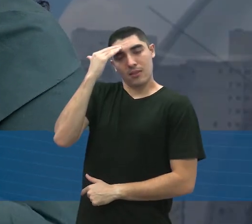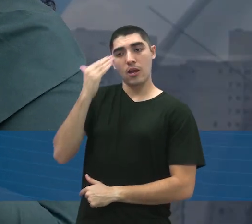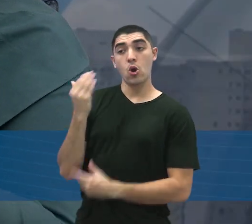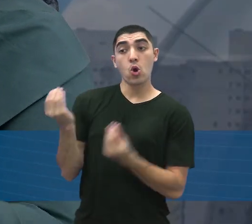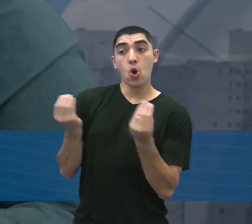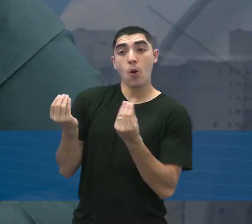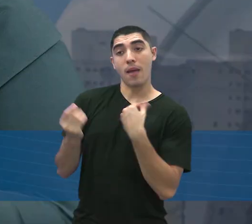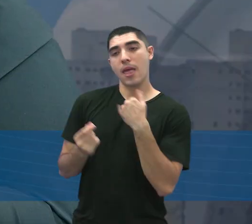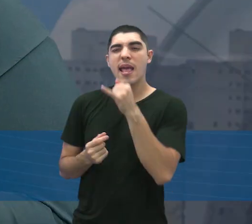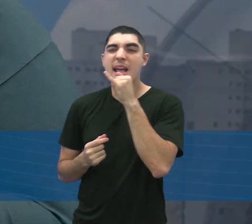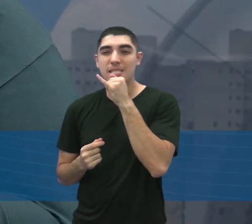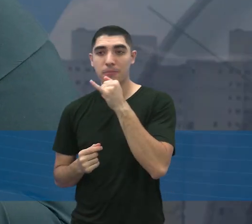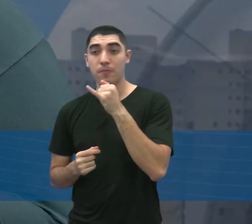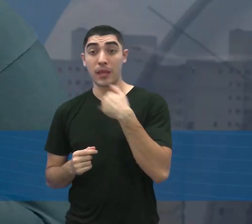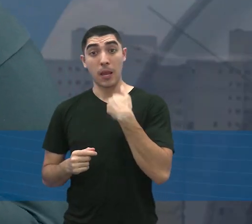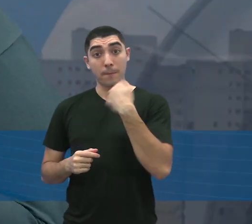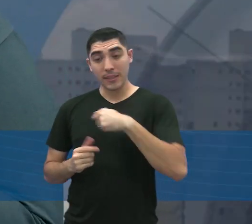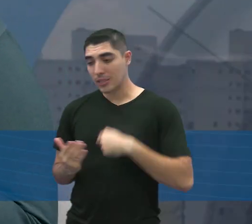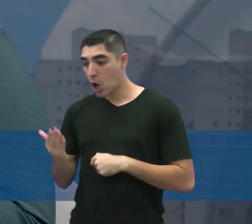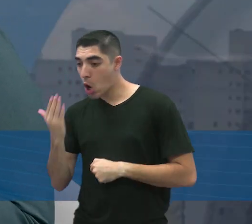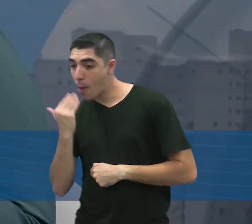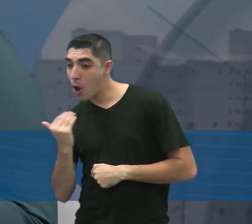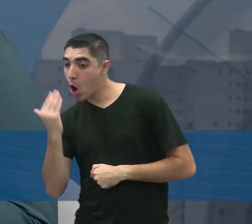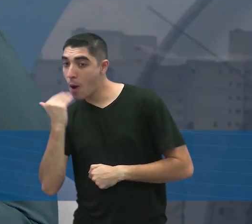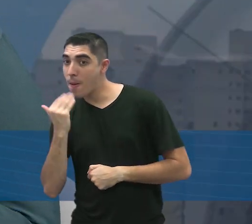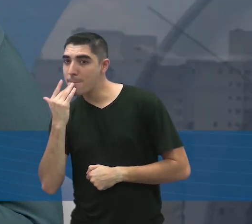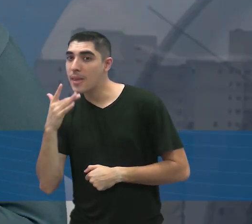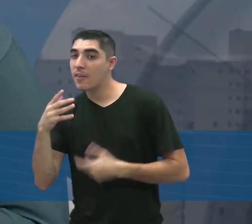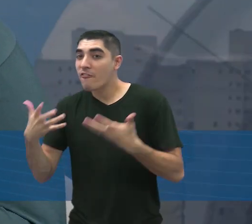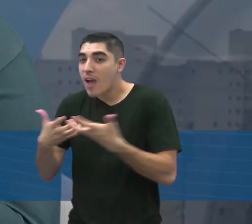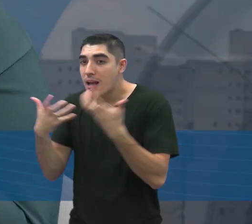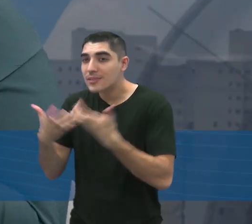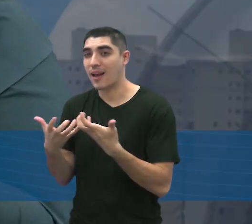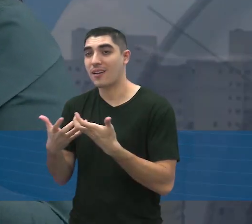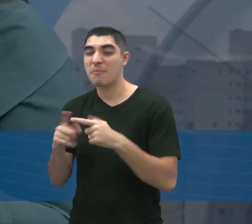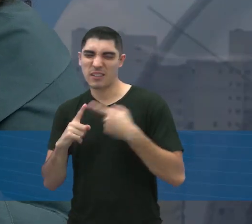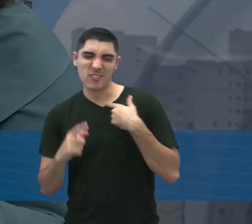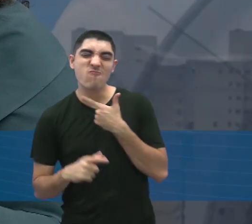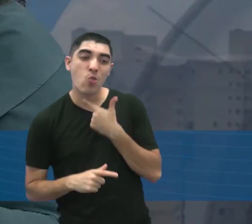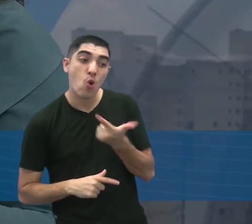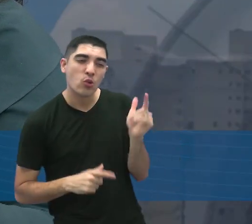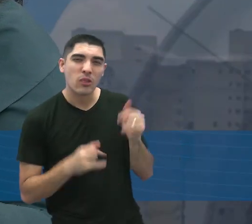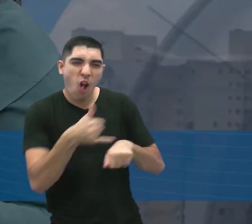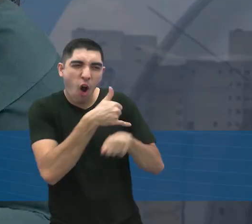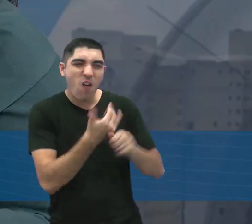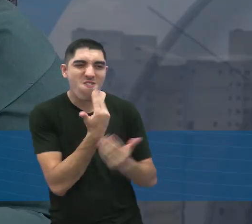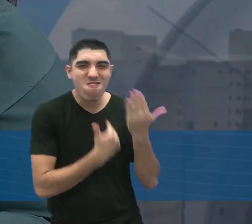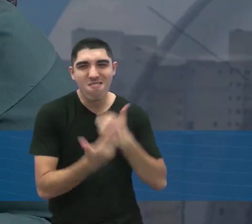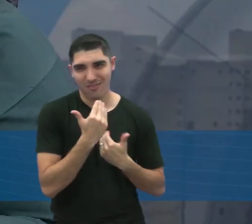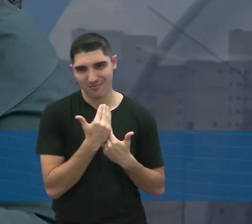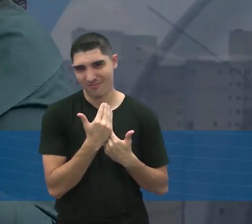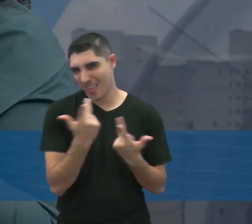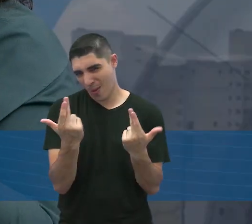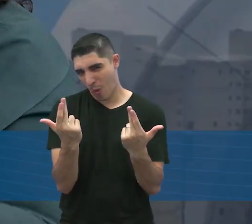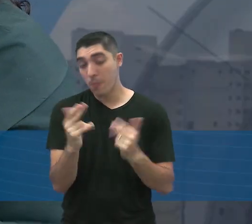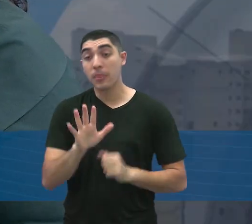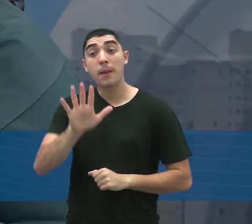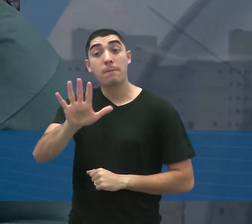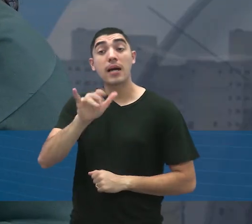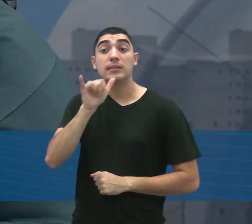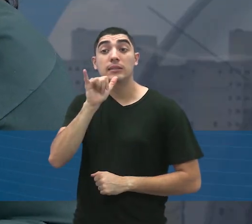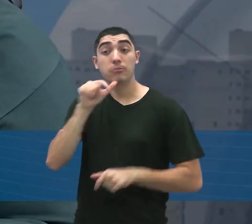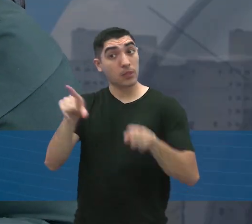muito mais alface e beber água e de vez em quando eu quero outras coisas. Mas também a gente não pode menosprezar o poder